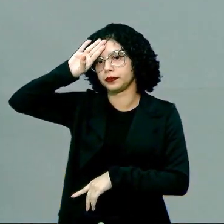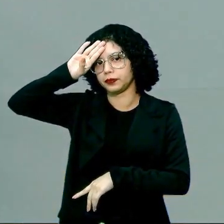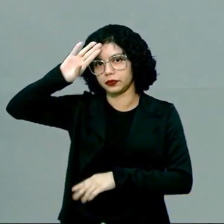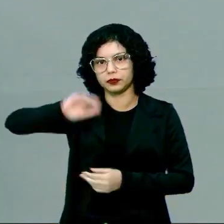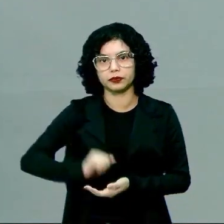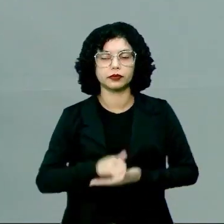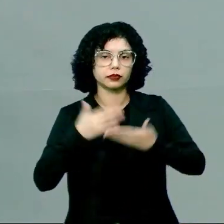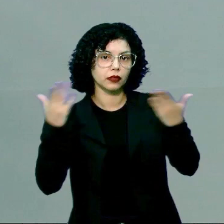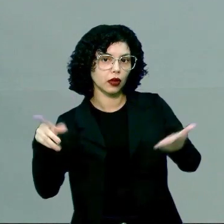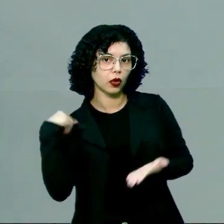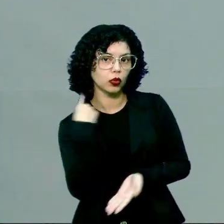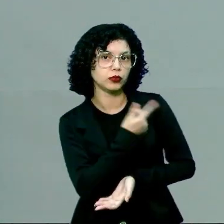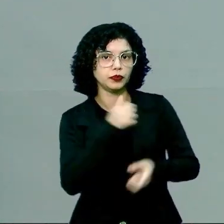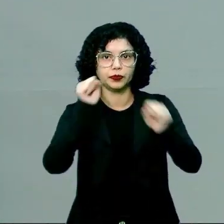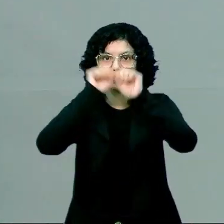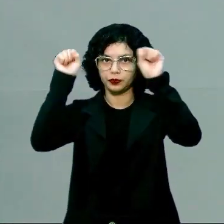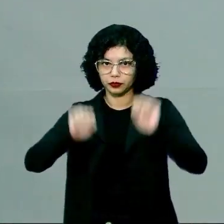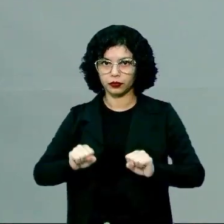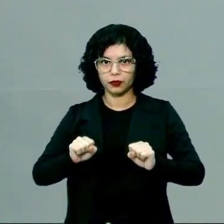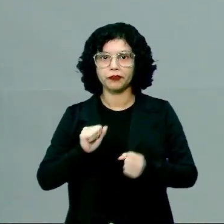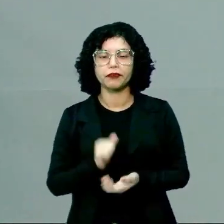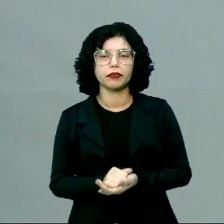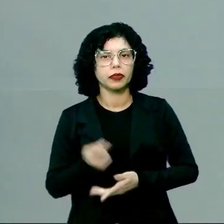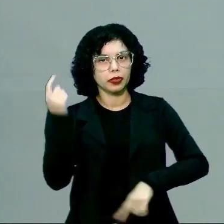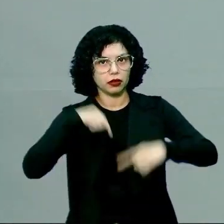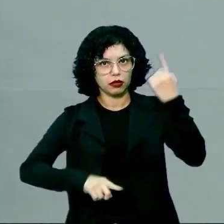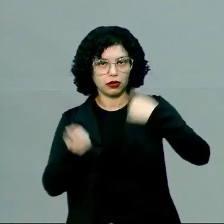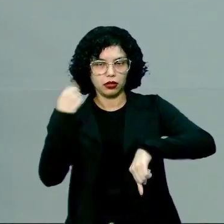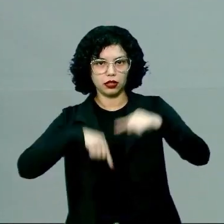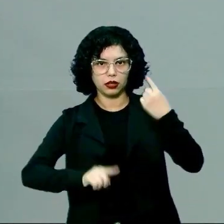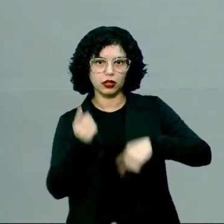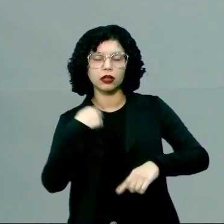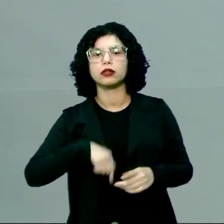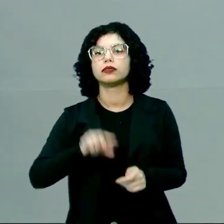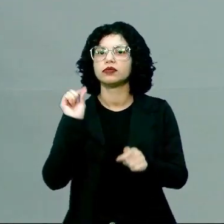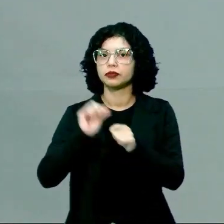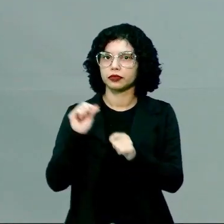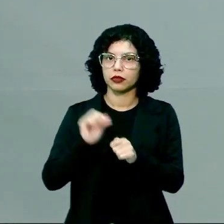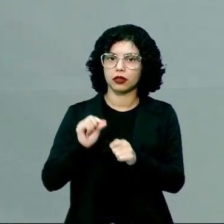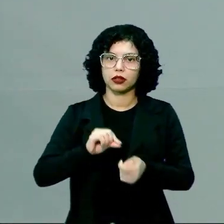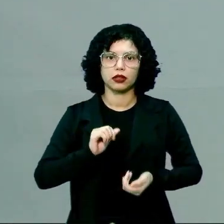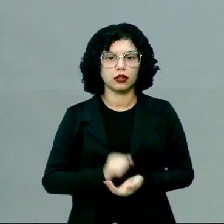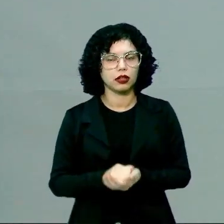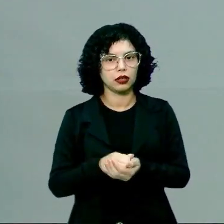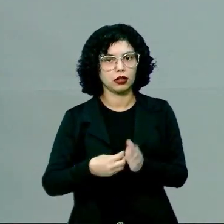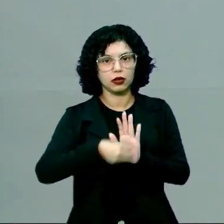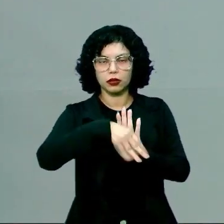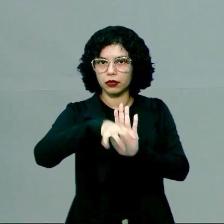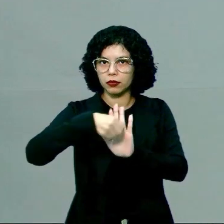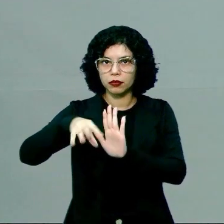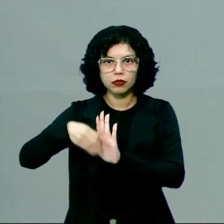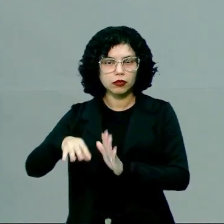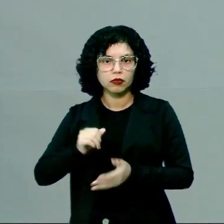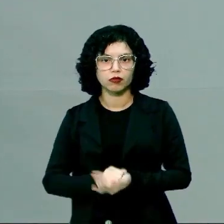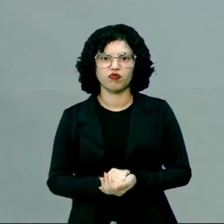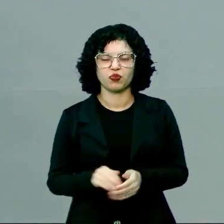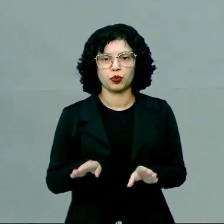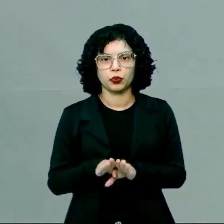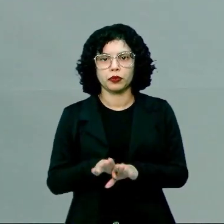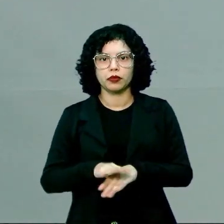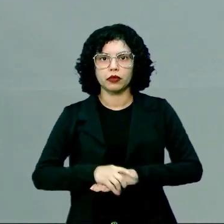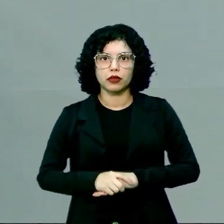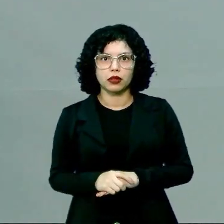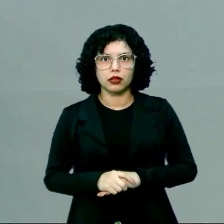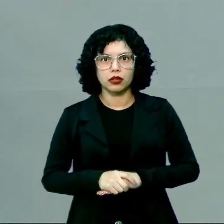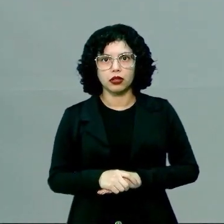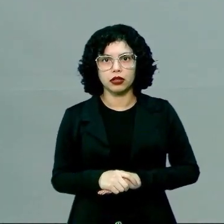térmica. Pessoal, o nosso sistema circulatório, ele faz essa distribuição, ele